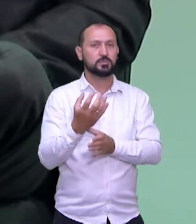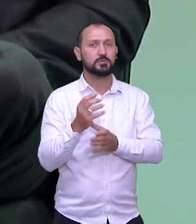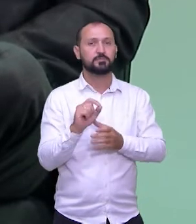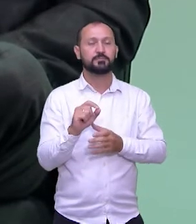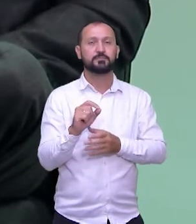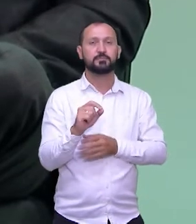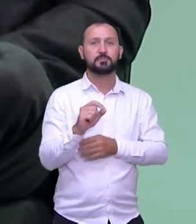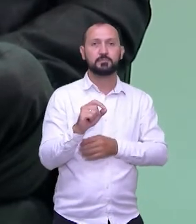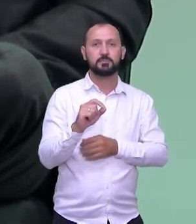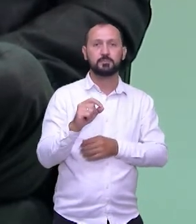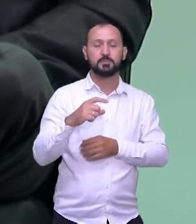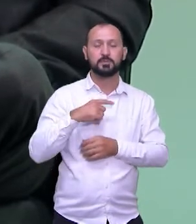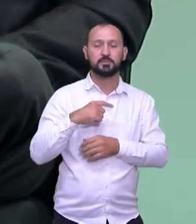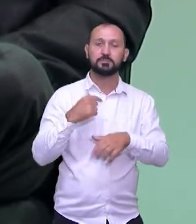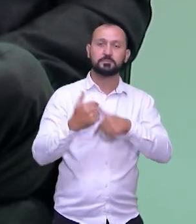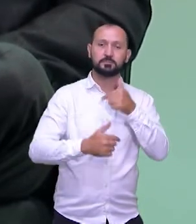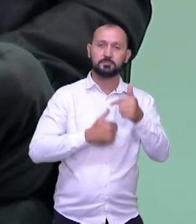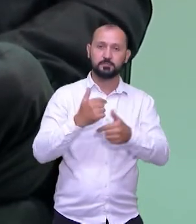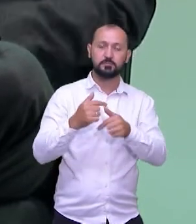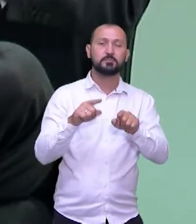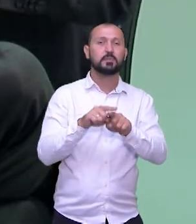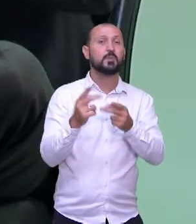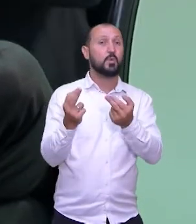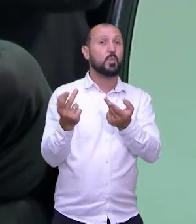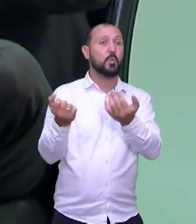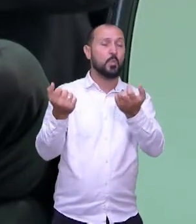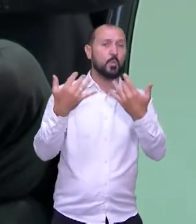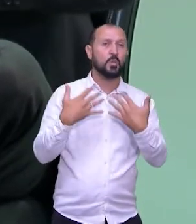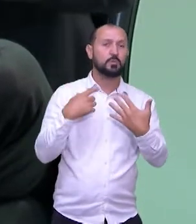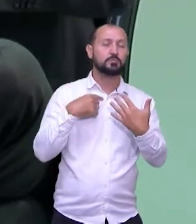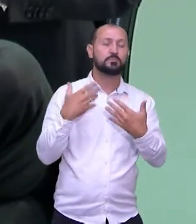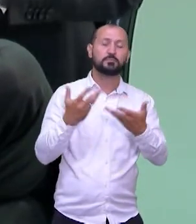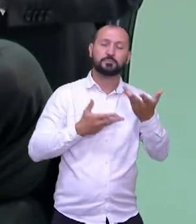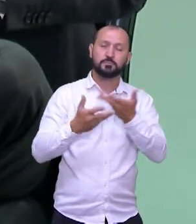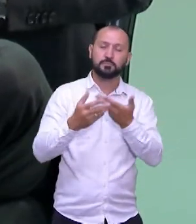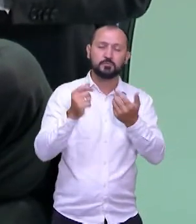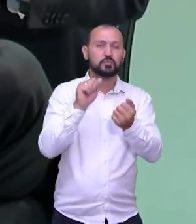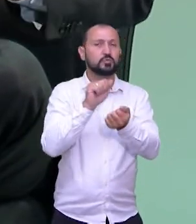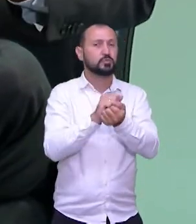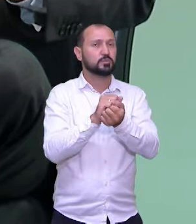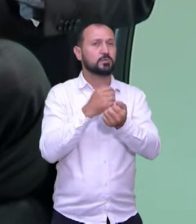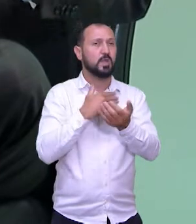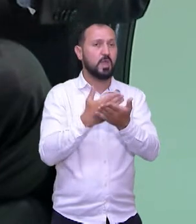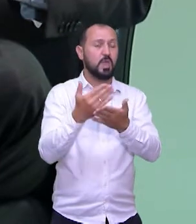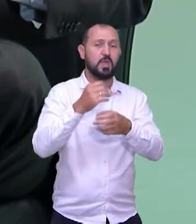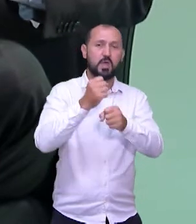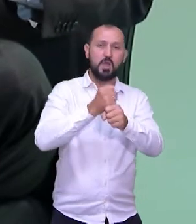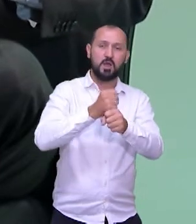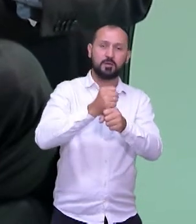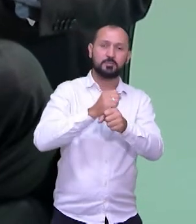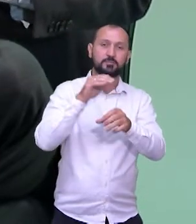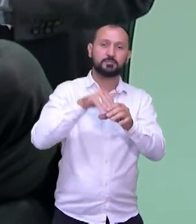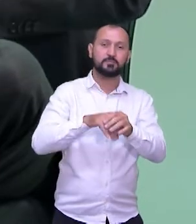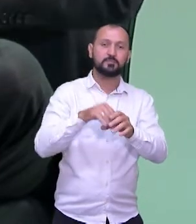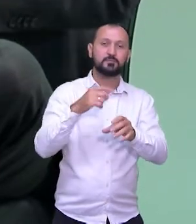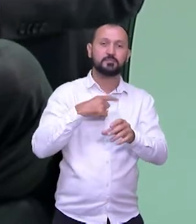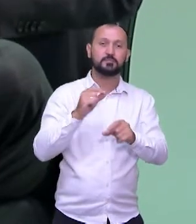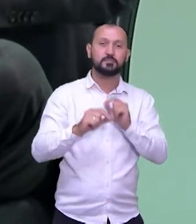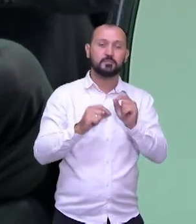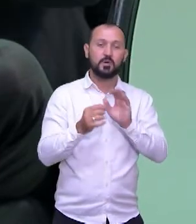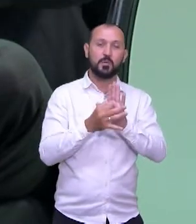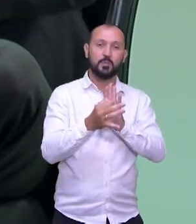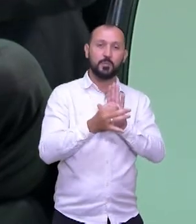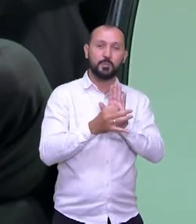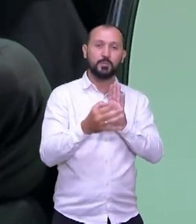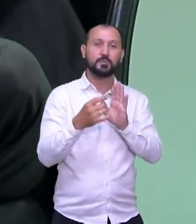implementação desse plano de trabalho e, como você disse, a interação. Nós já estamos fazendo, é ano eleitoral, já